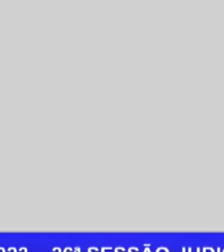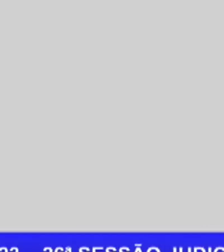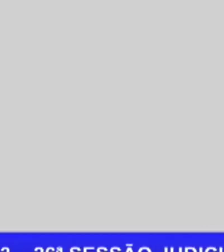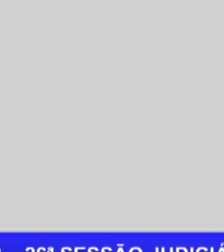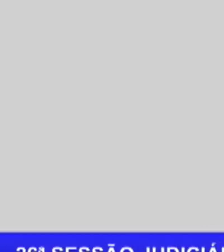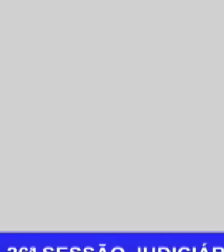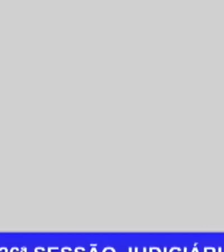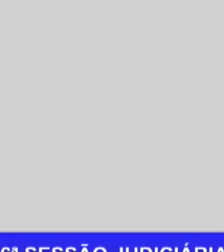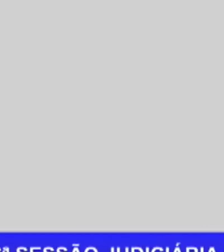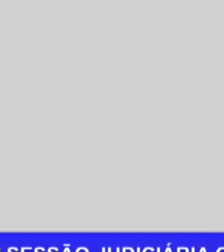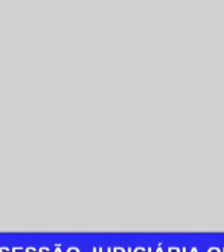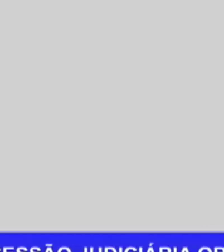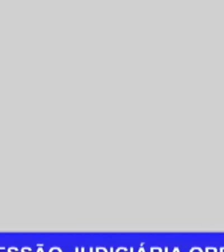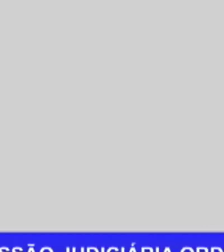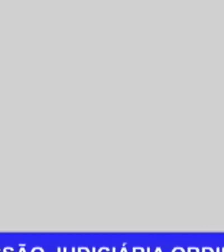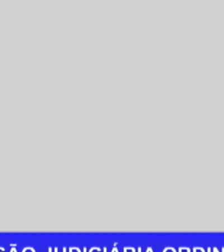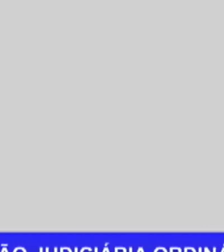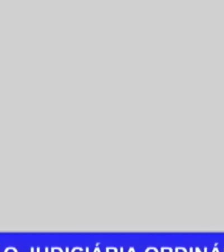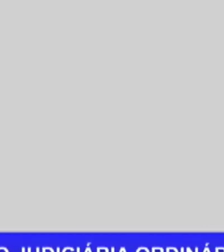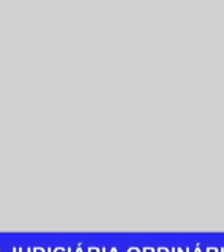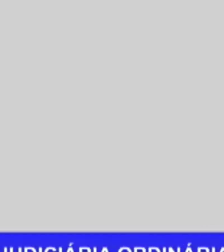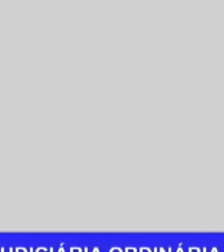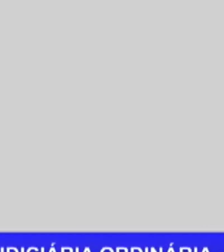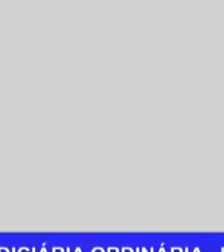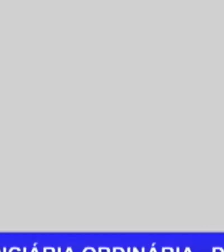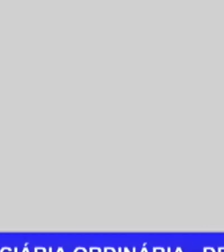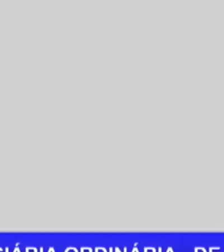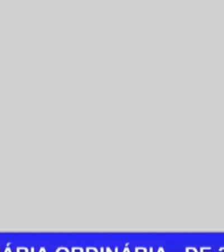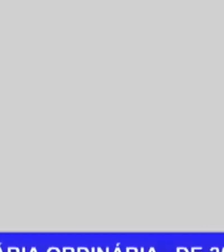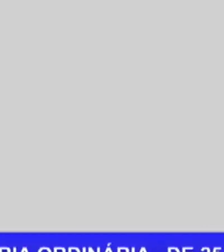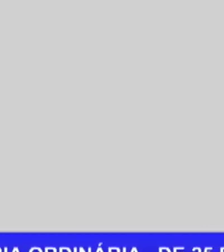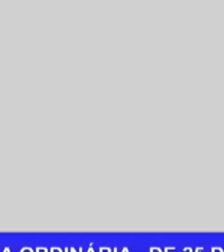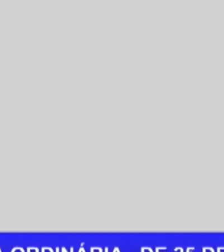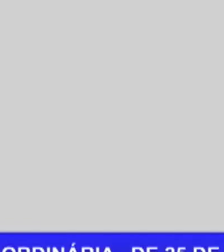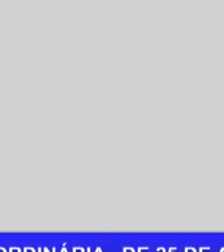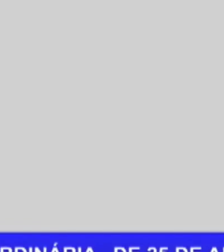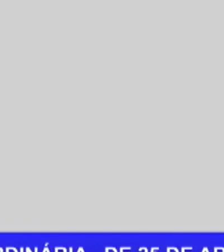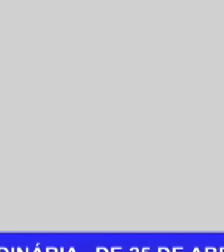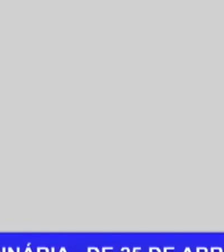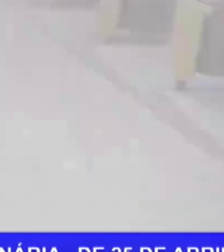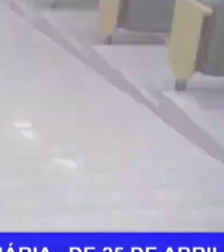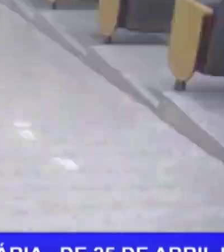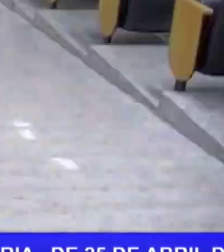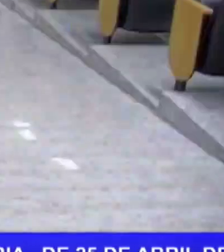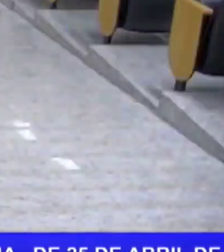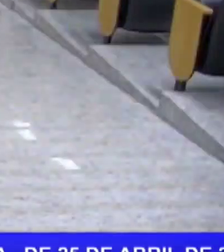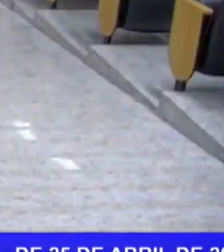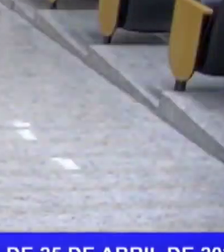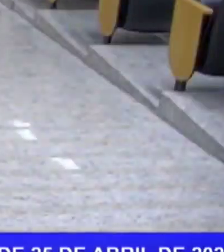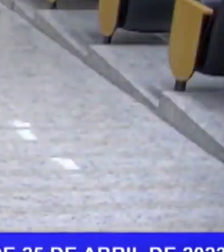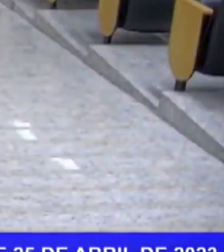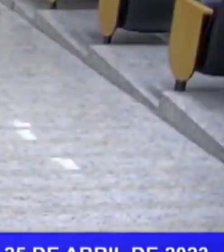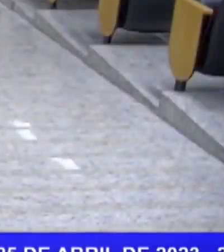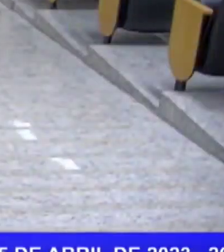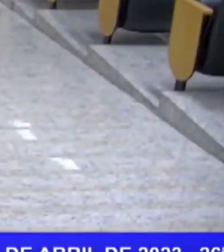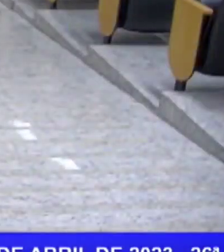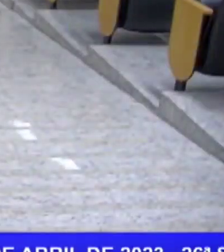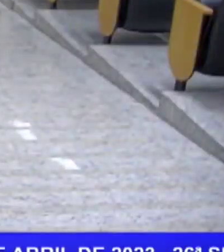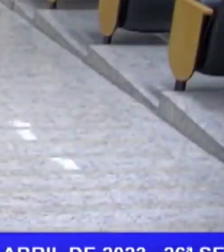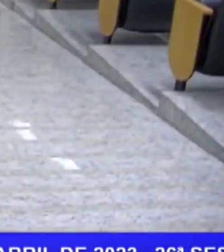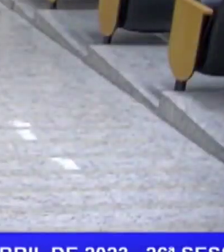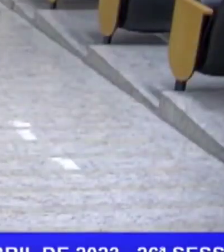no canto inferior da tela na barra azul, 26ª Sessão Judiciária Ordinária de 25 de abril de